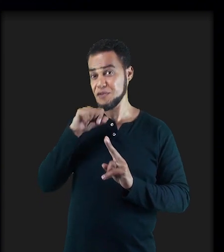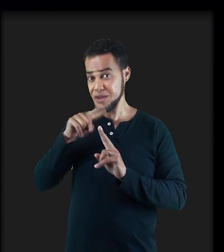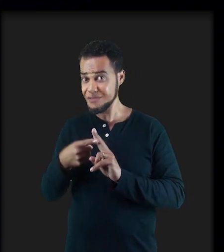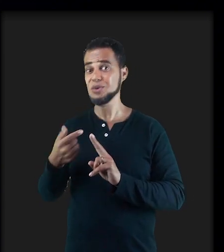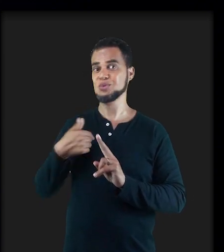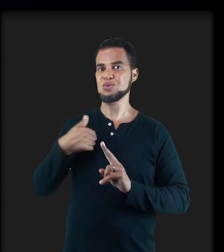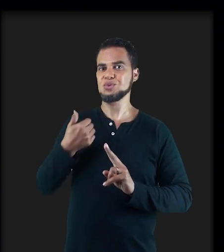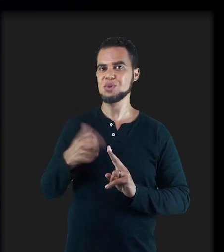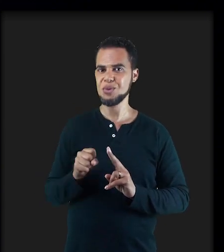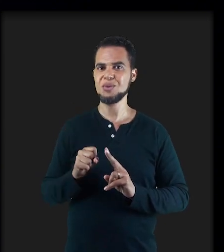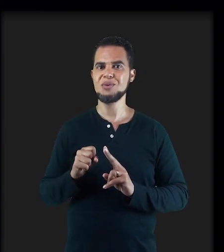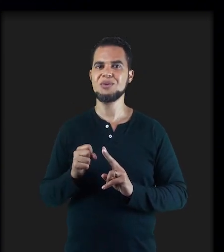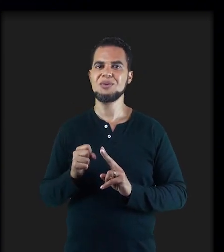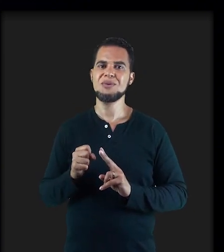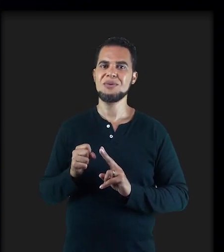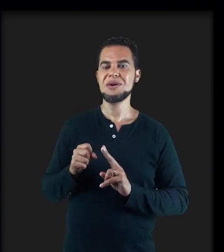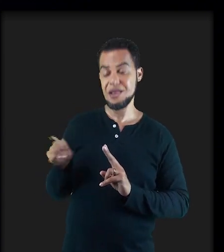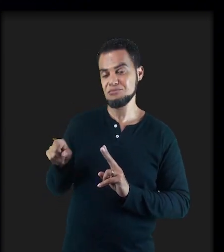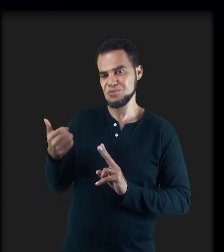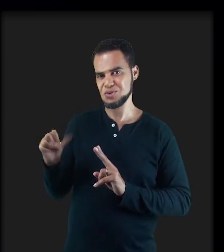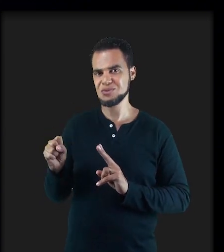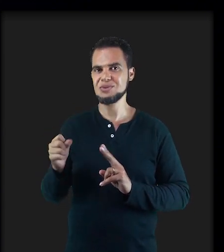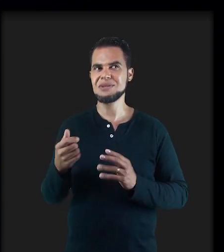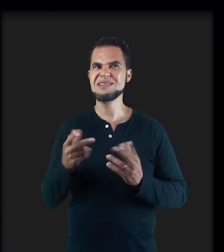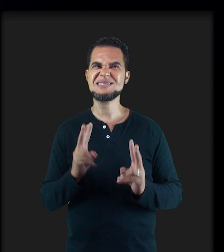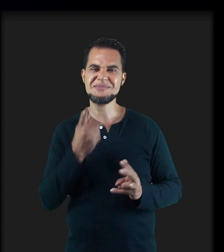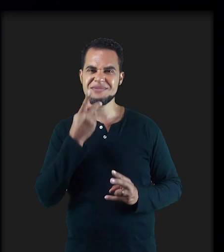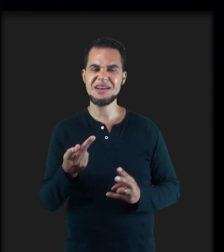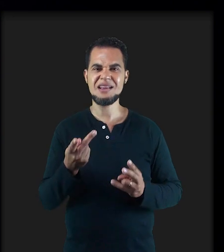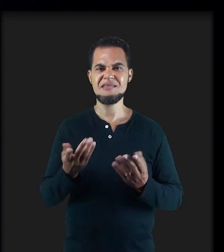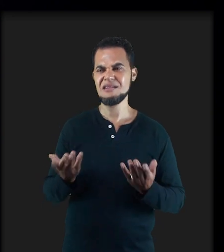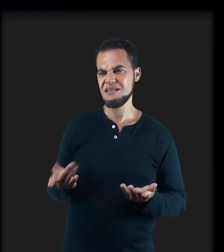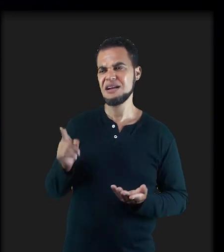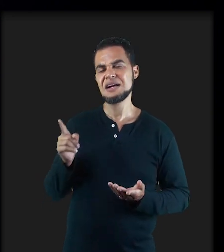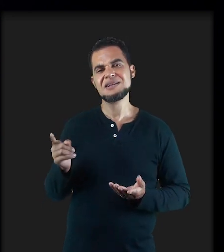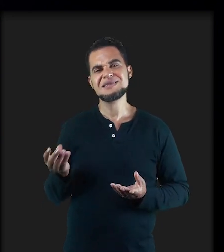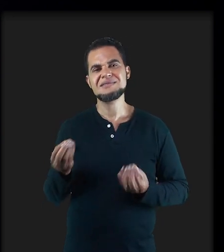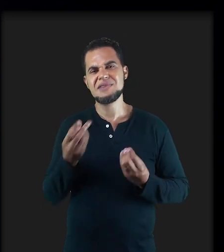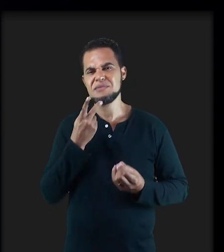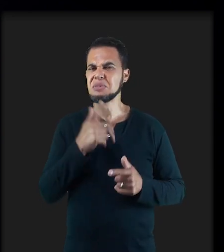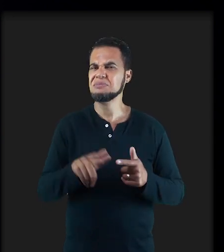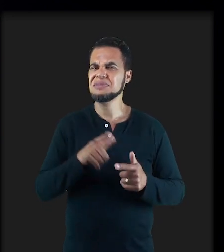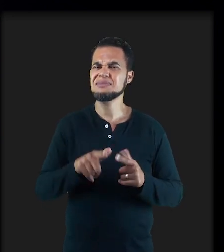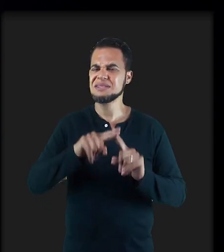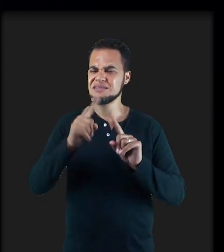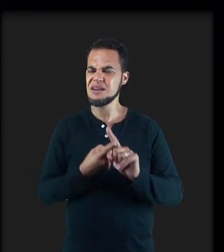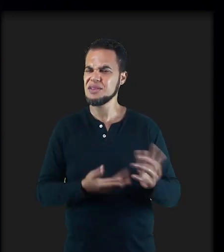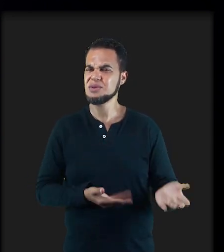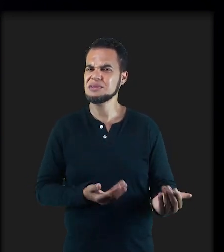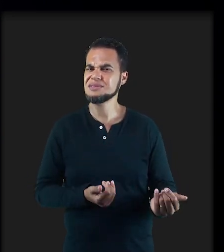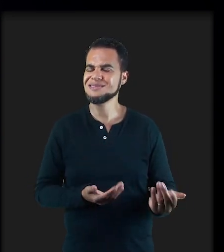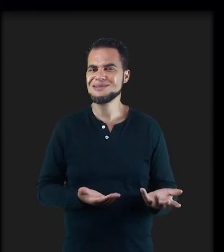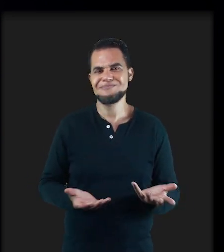Então, ela sempre falou sobre isso, de ter tido engravidado na adolescência.